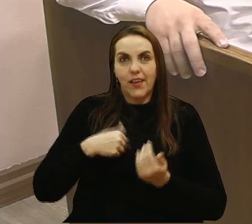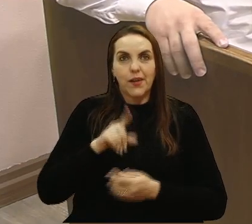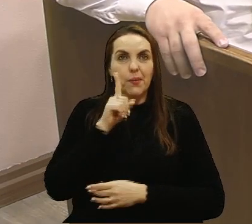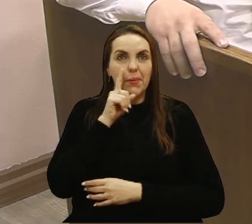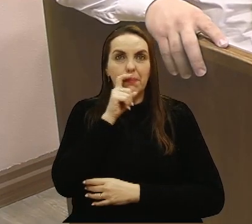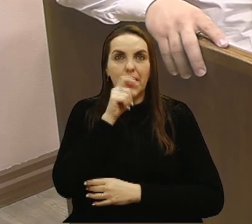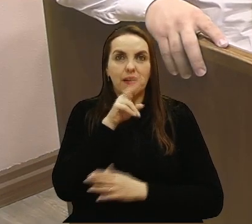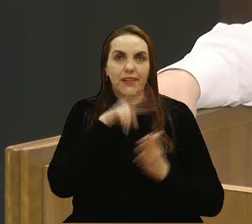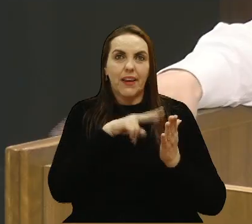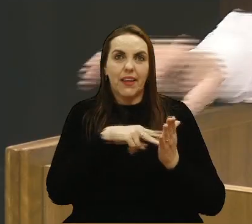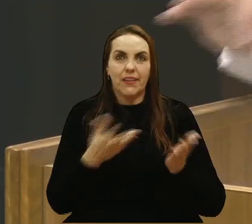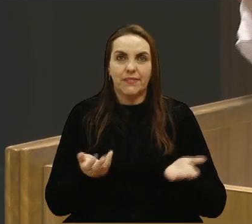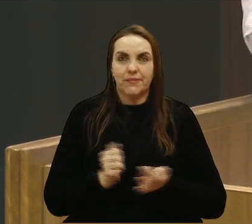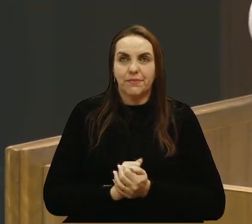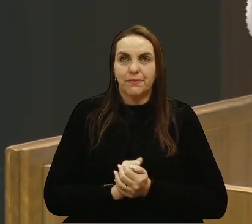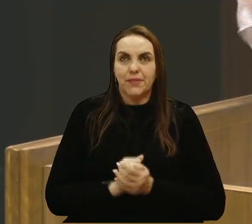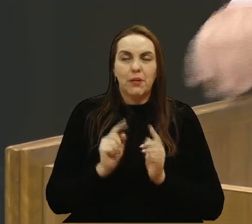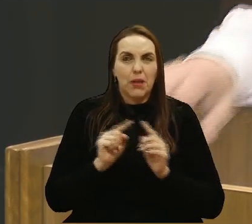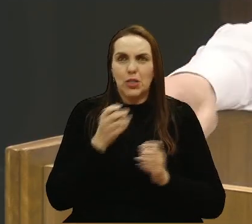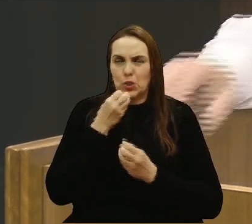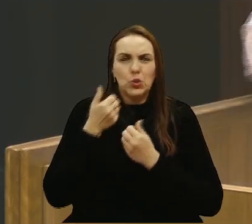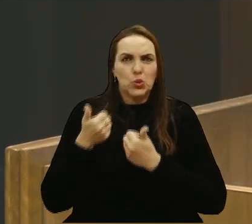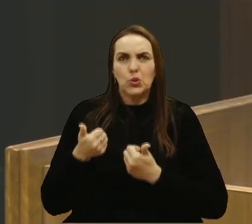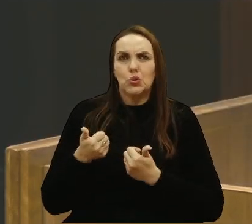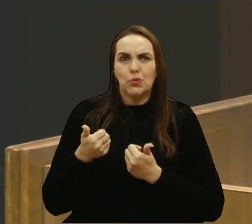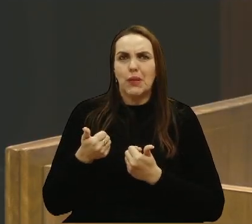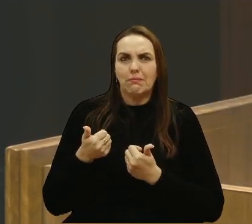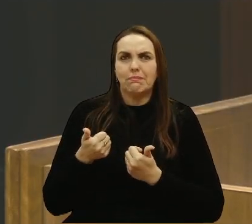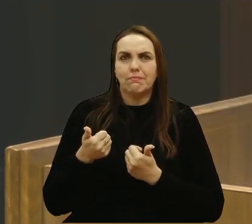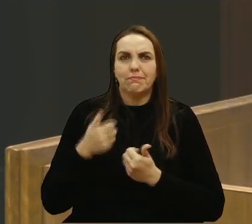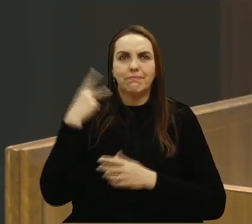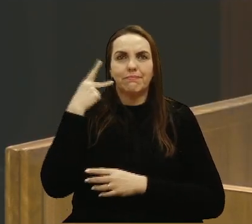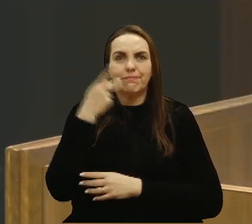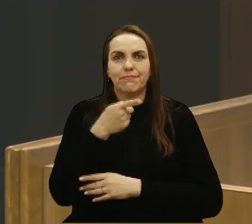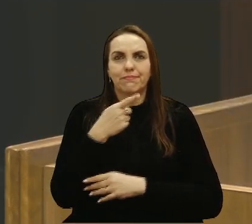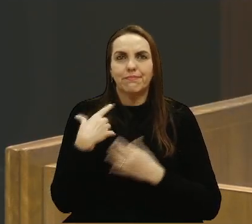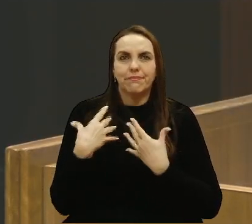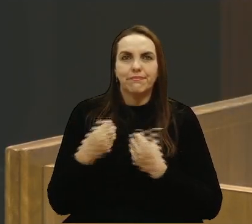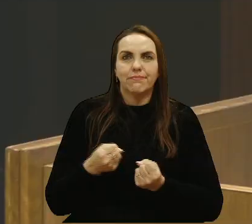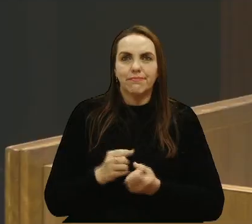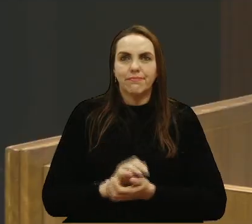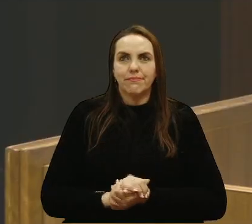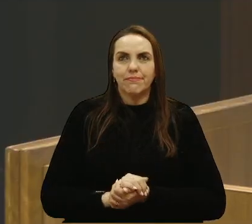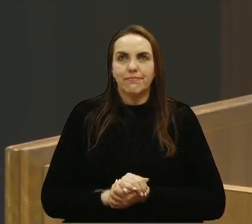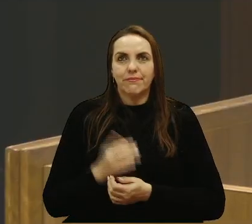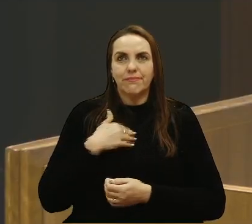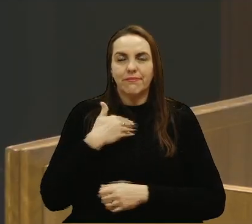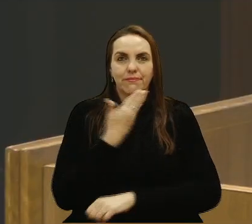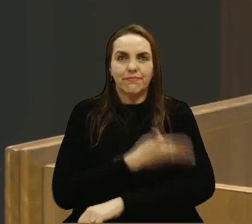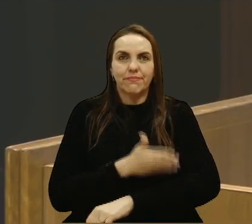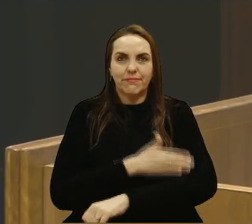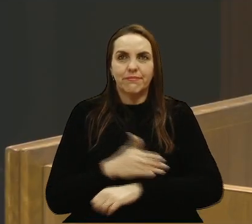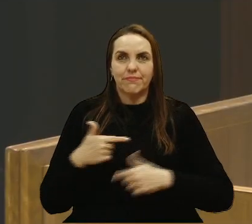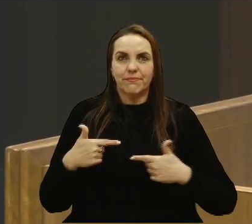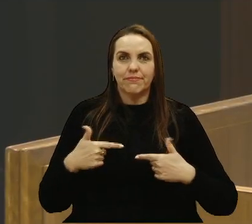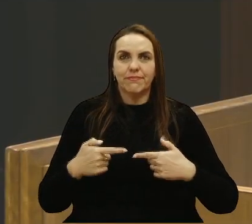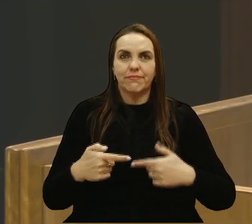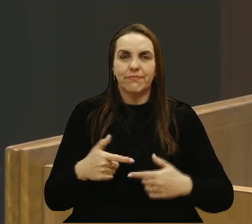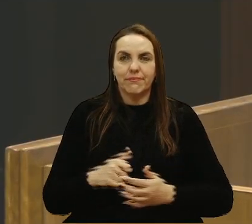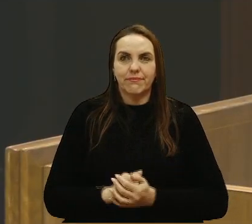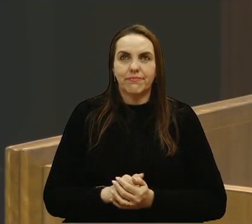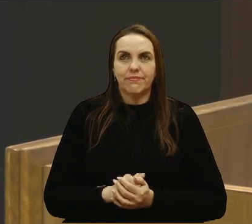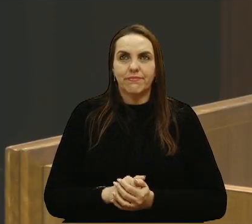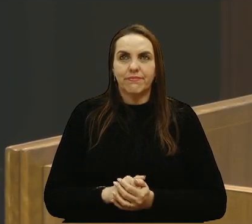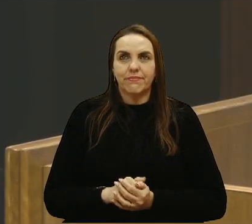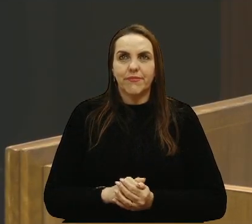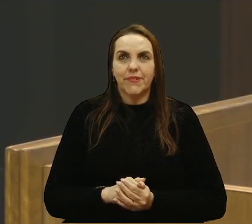leem. Mas tudo bem, vereador, eu aceito, mas eu fui treinado para a guerra. Eu fui treinado para a